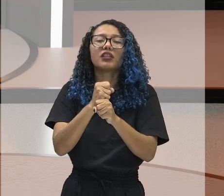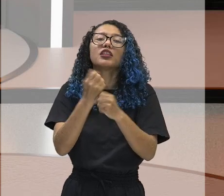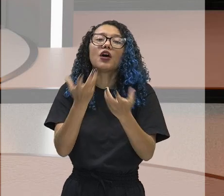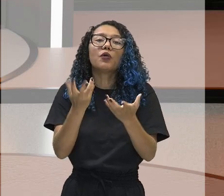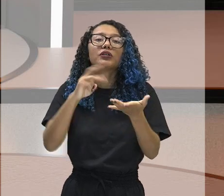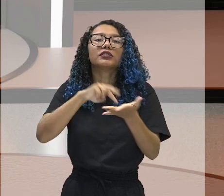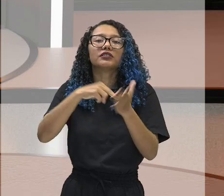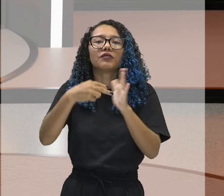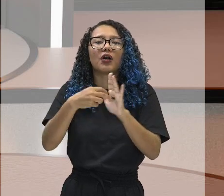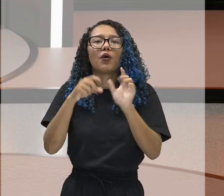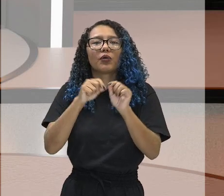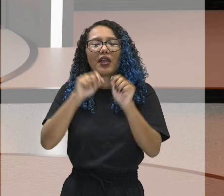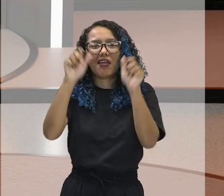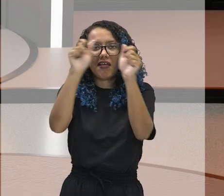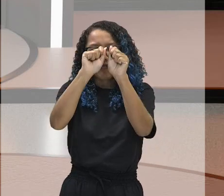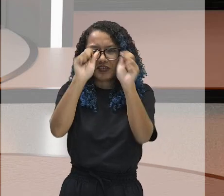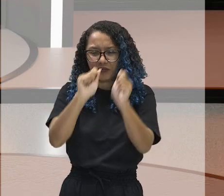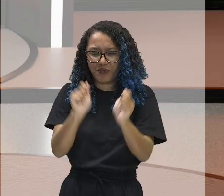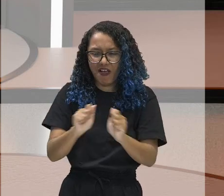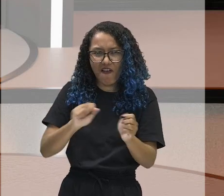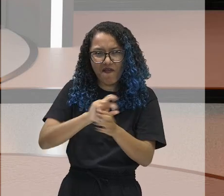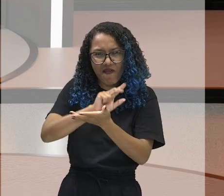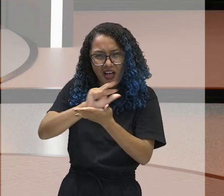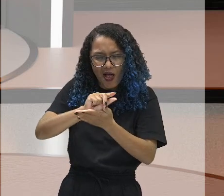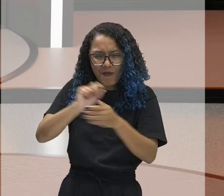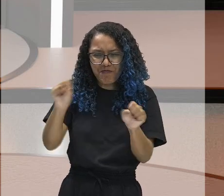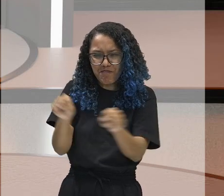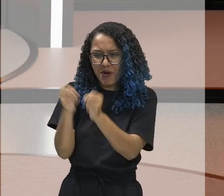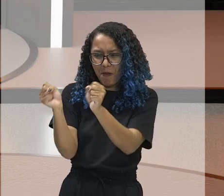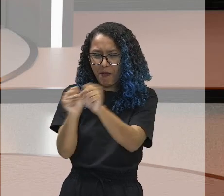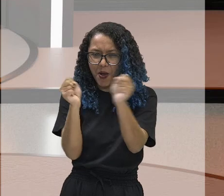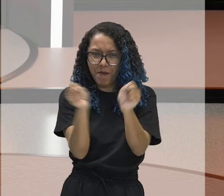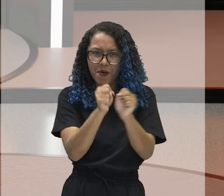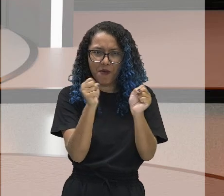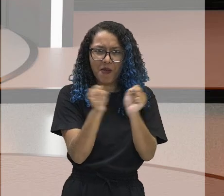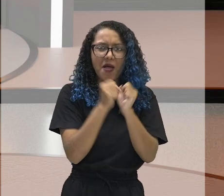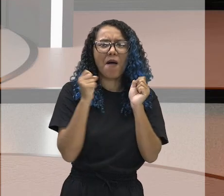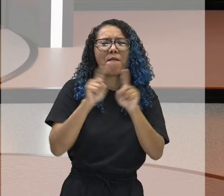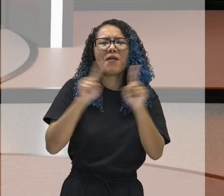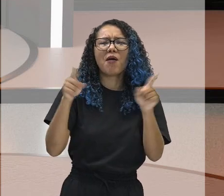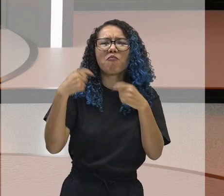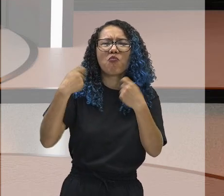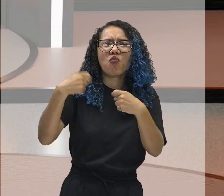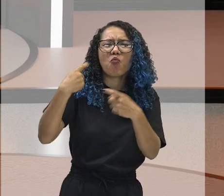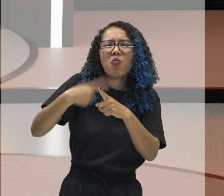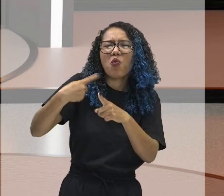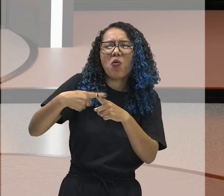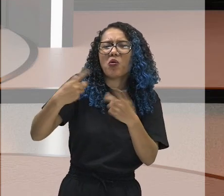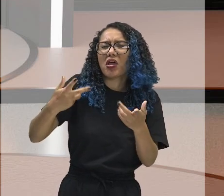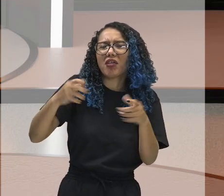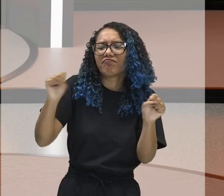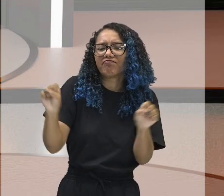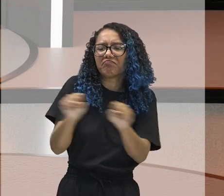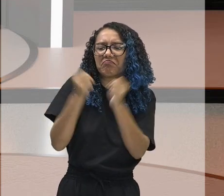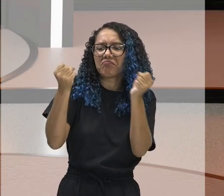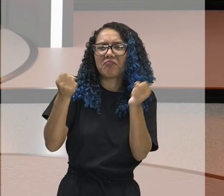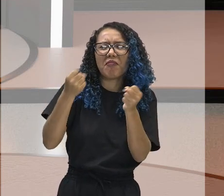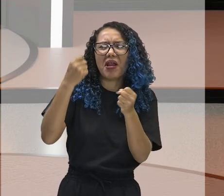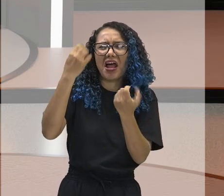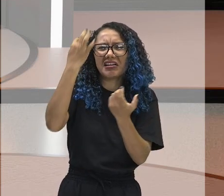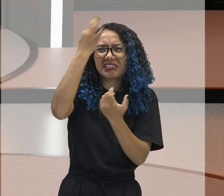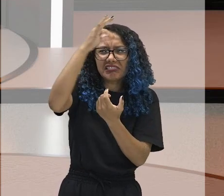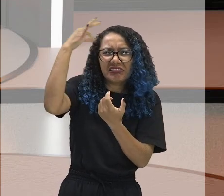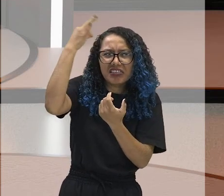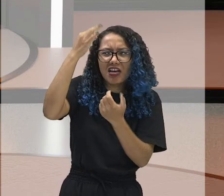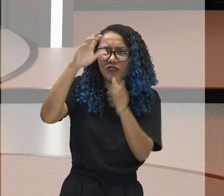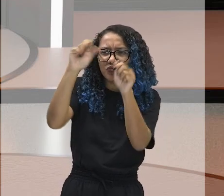de quebrar imagens. Mas por quê, professor? Qual o objetivo, então, de se quebrar uma imagem sacra? Beleza,